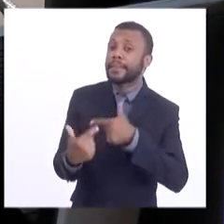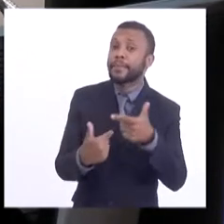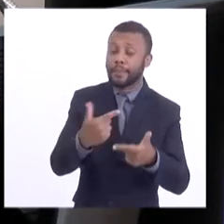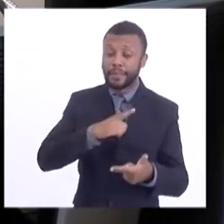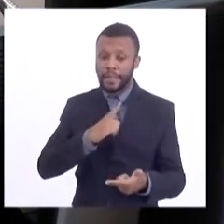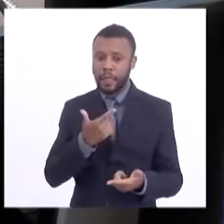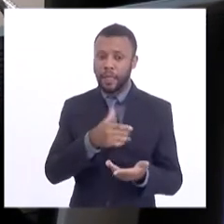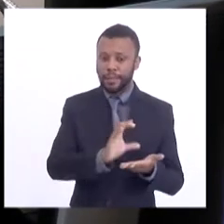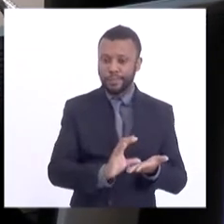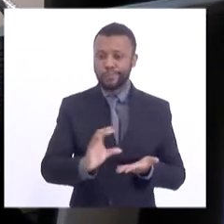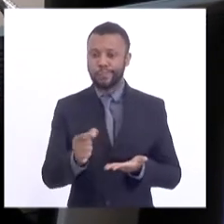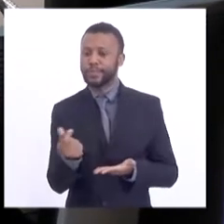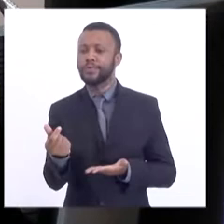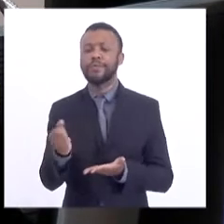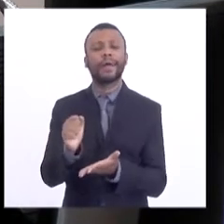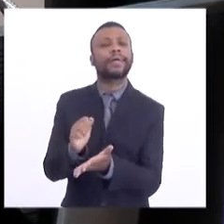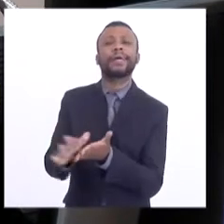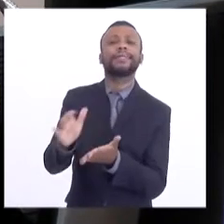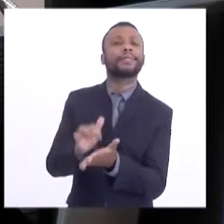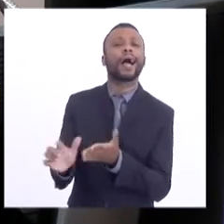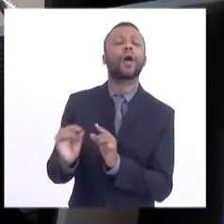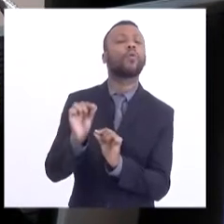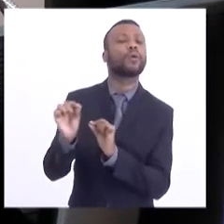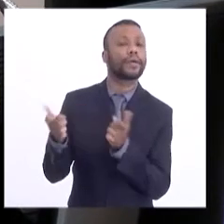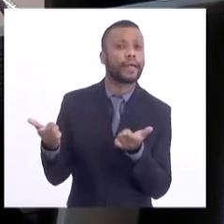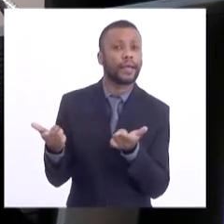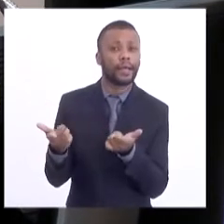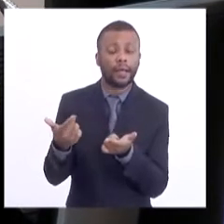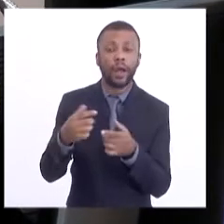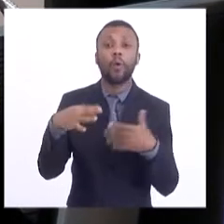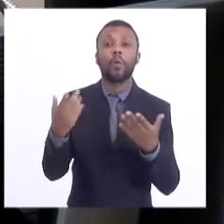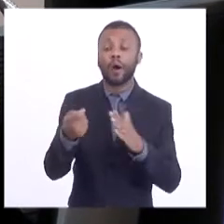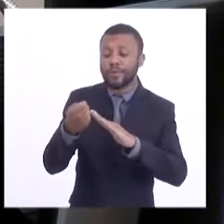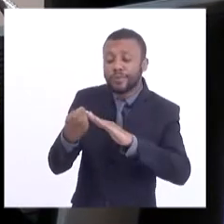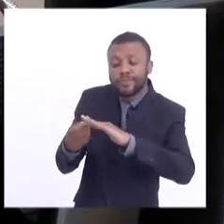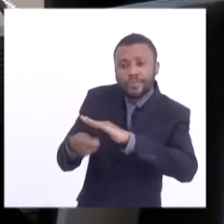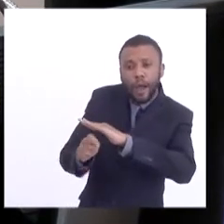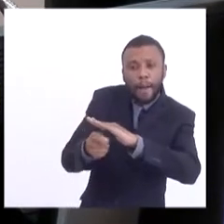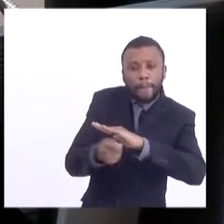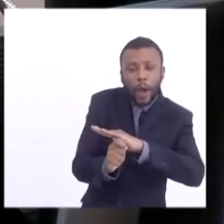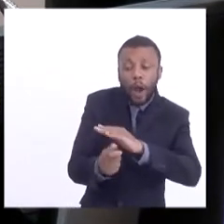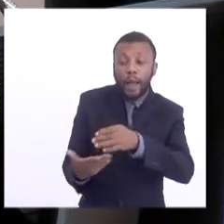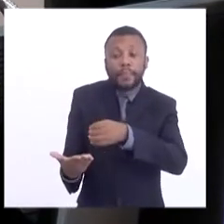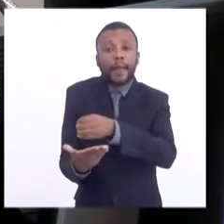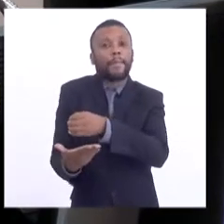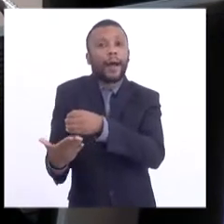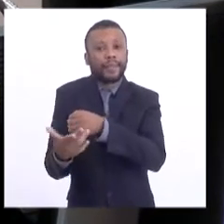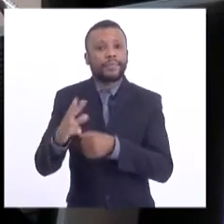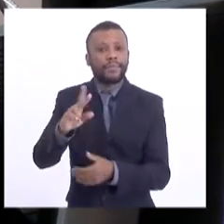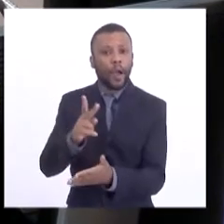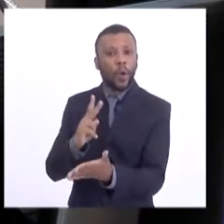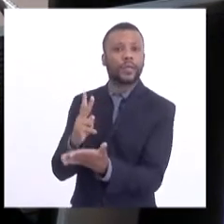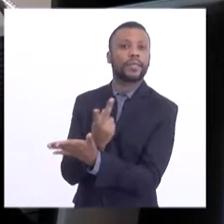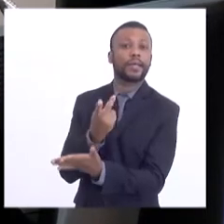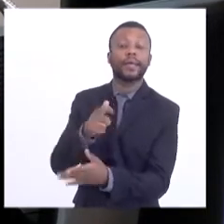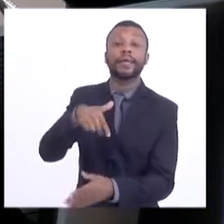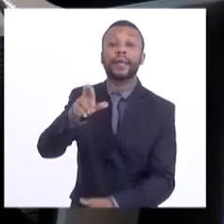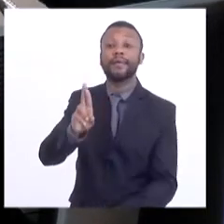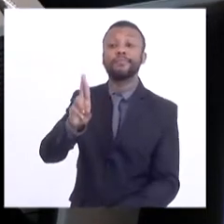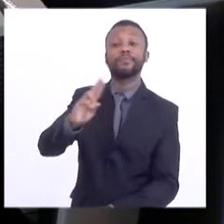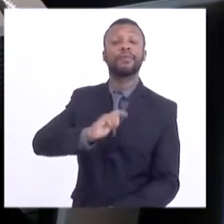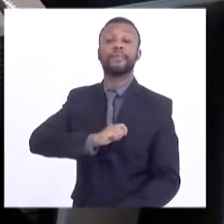repasse que investimentos estruturantes ocorreram Ali quem controlará